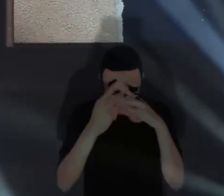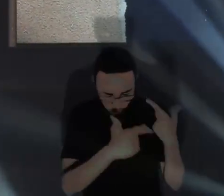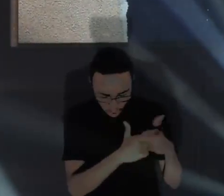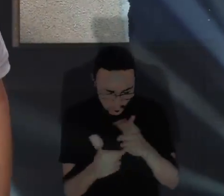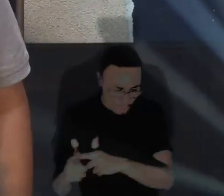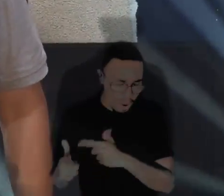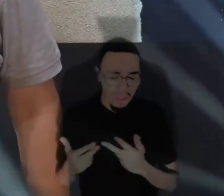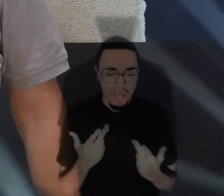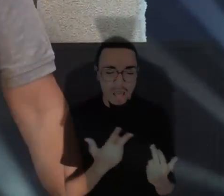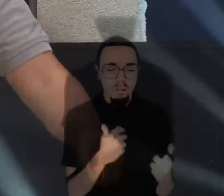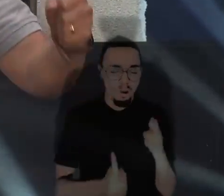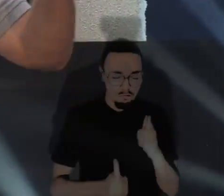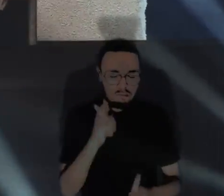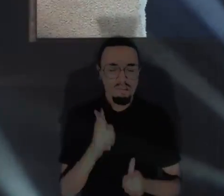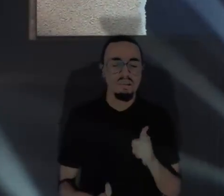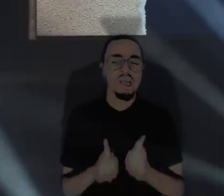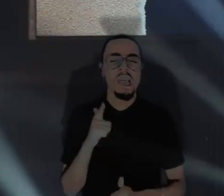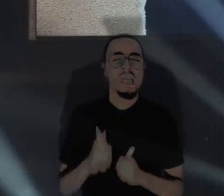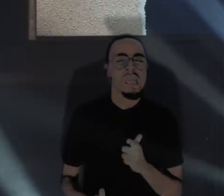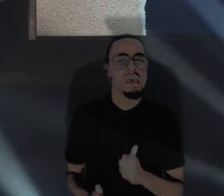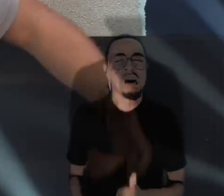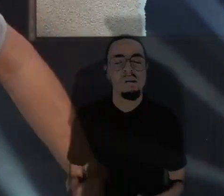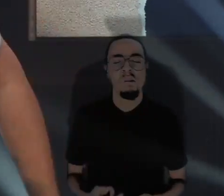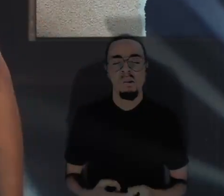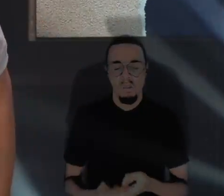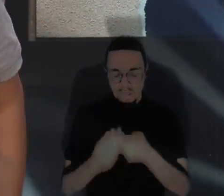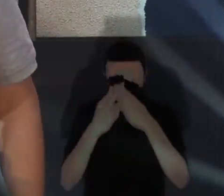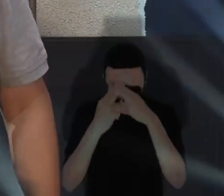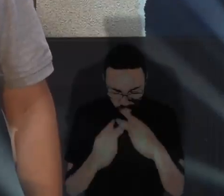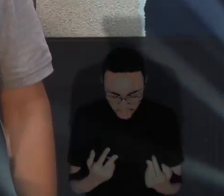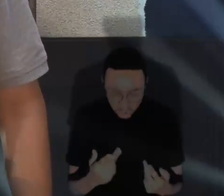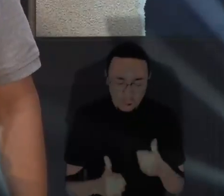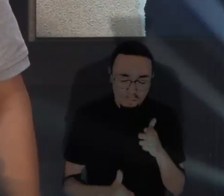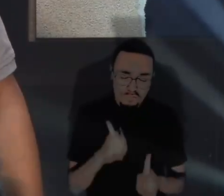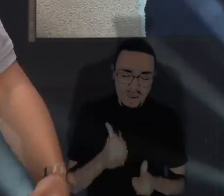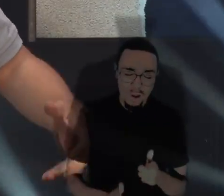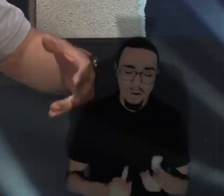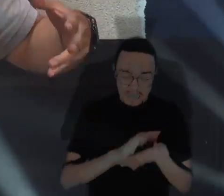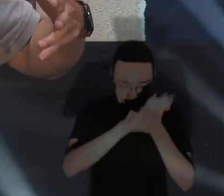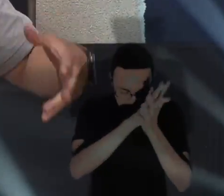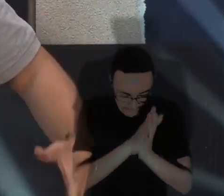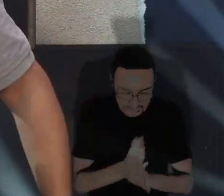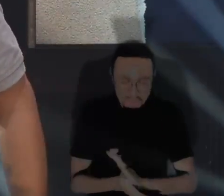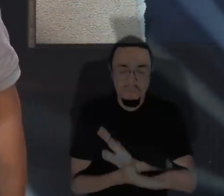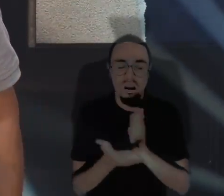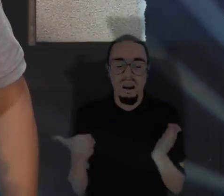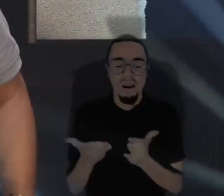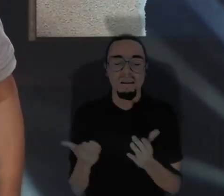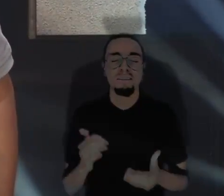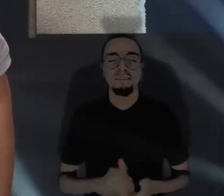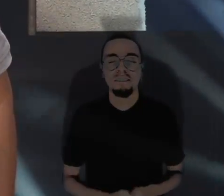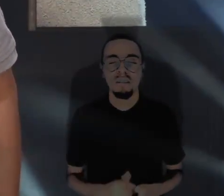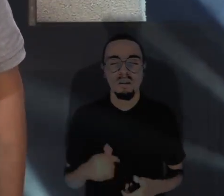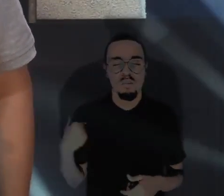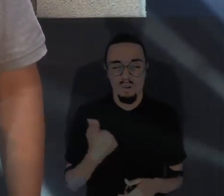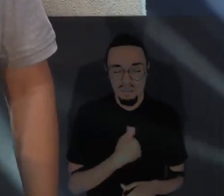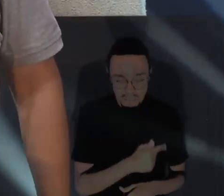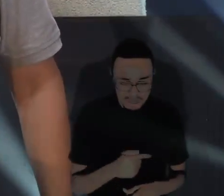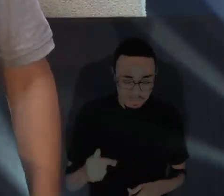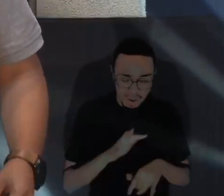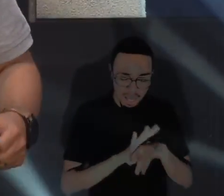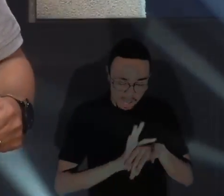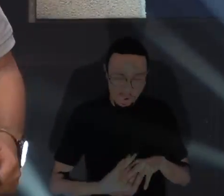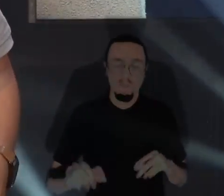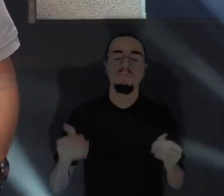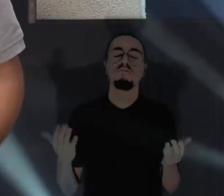saia. Toda síndrome de Gideão saia. Nós somos enviados para uma semana de cura,